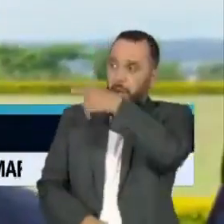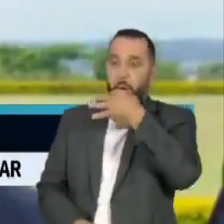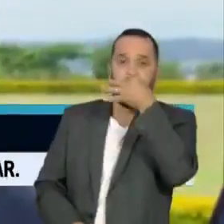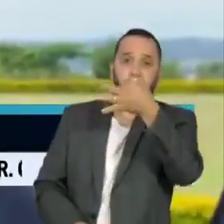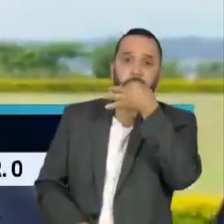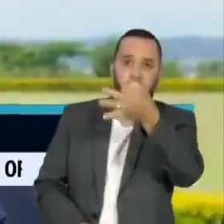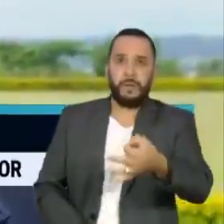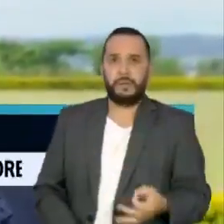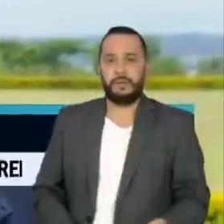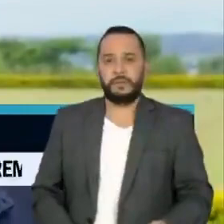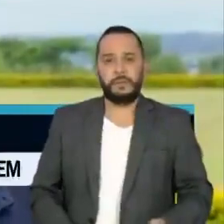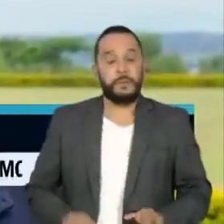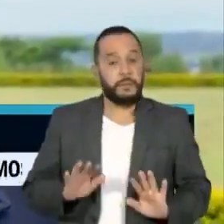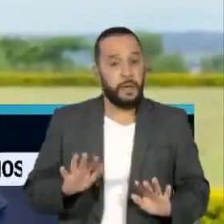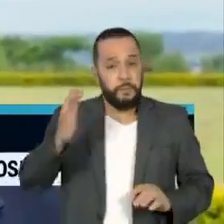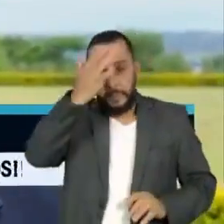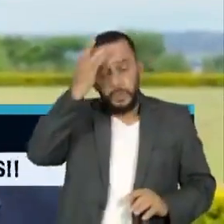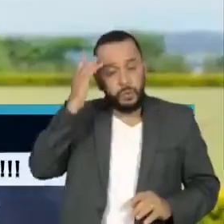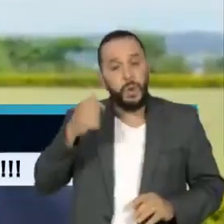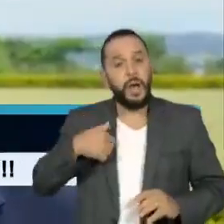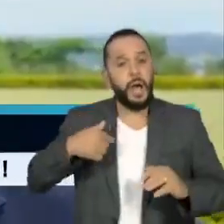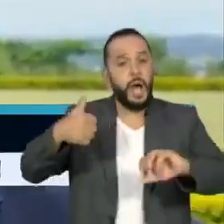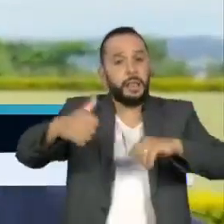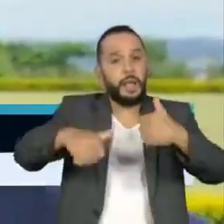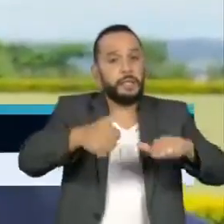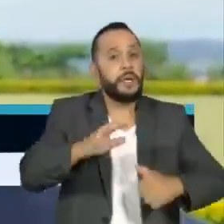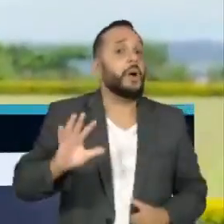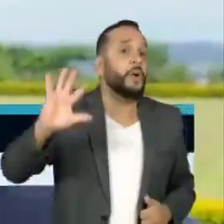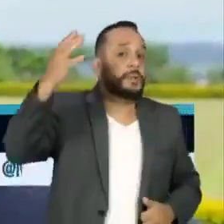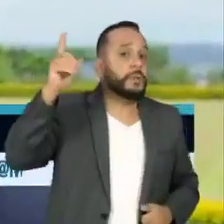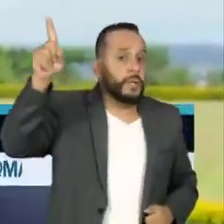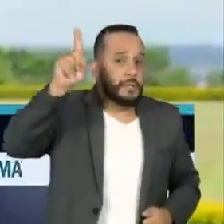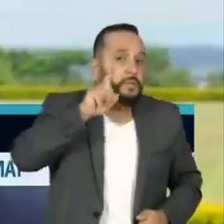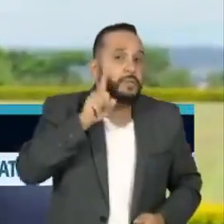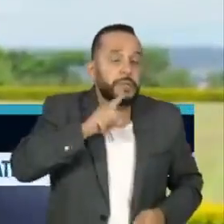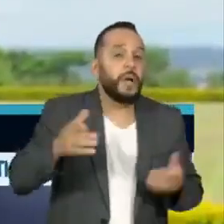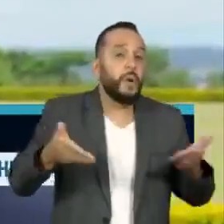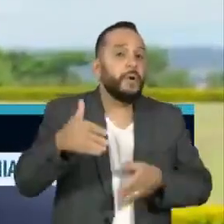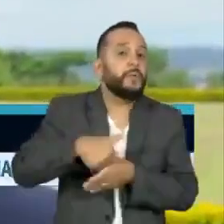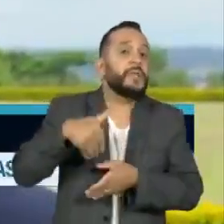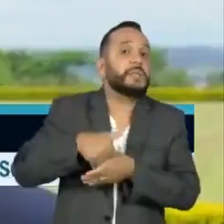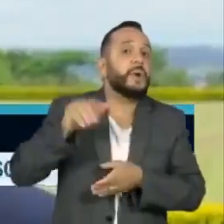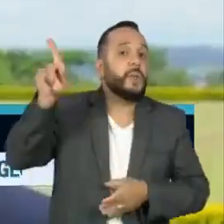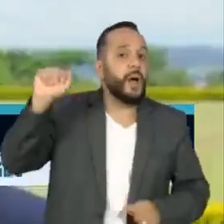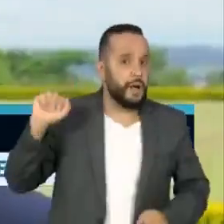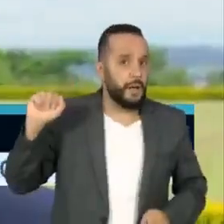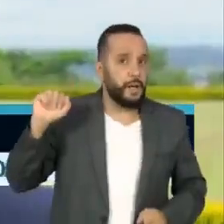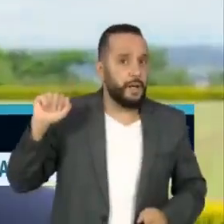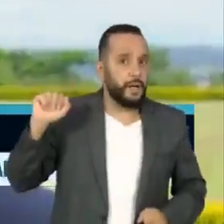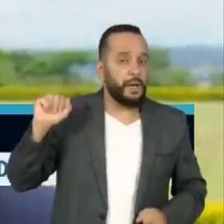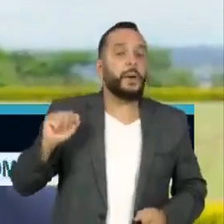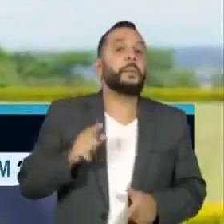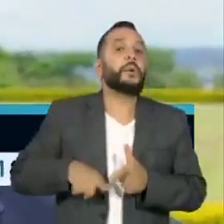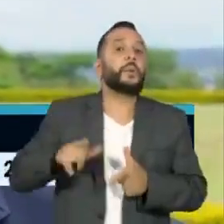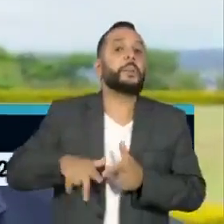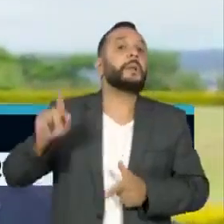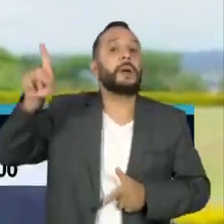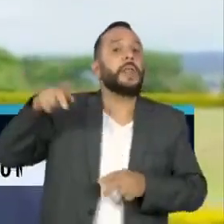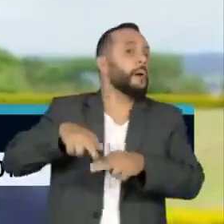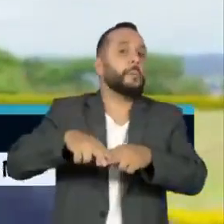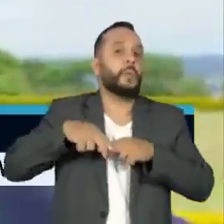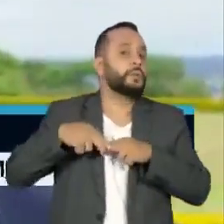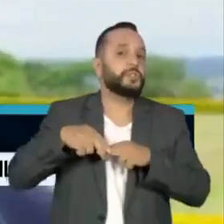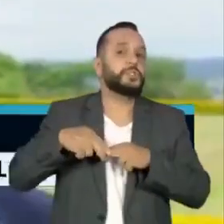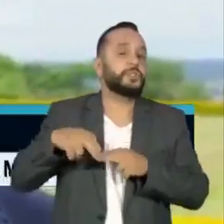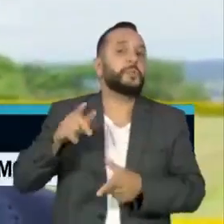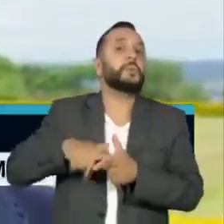manifestou. O pessoal tem que analisar o que aconteceu nas eleições americanas agora. Basicamente, qual foi o problema, a causa